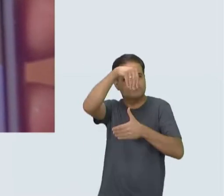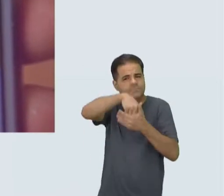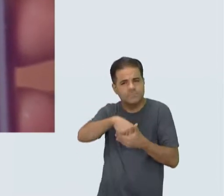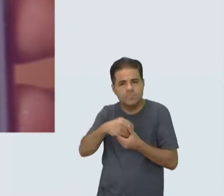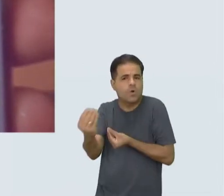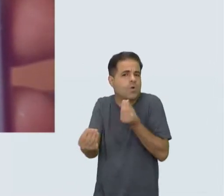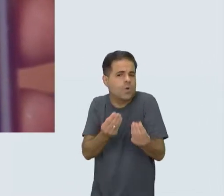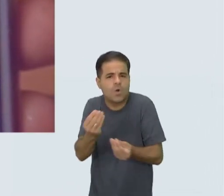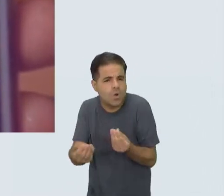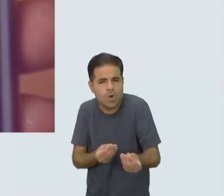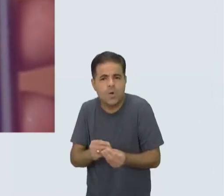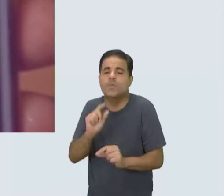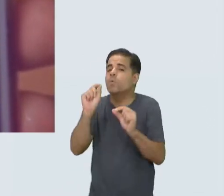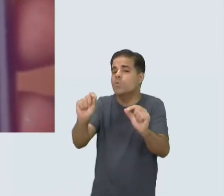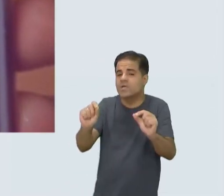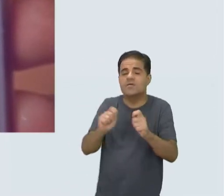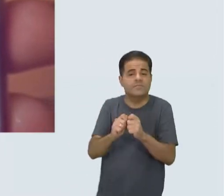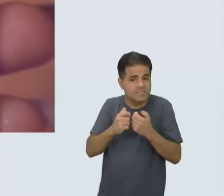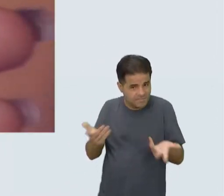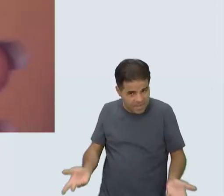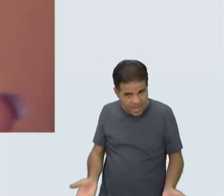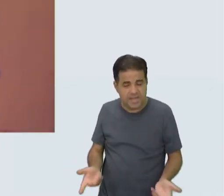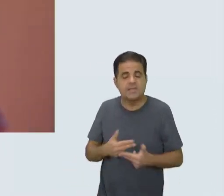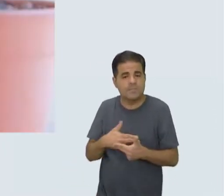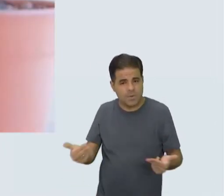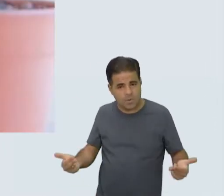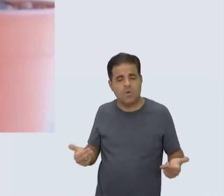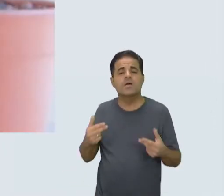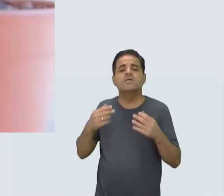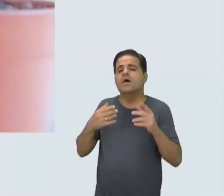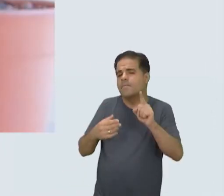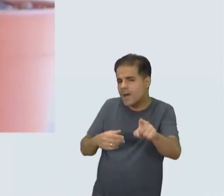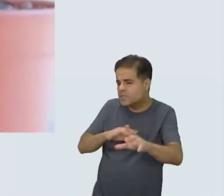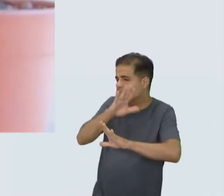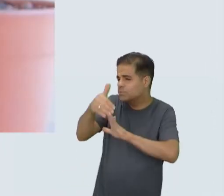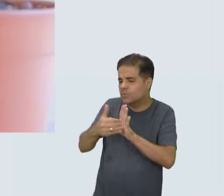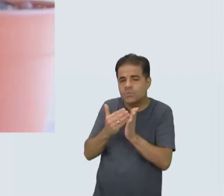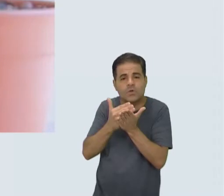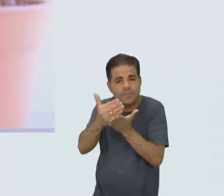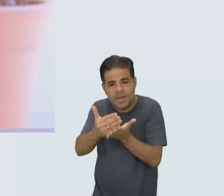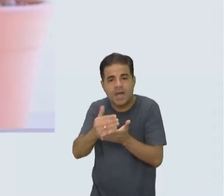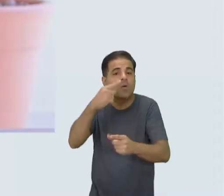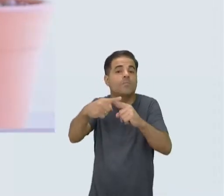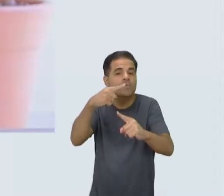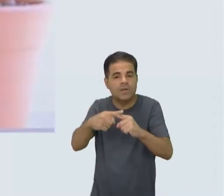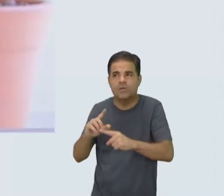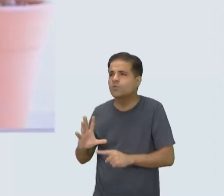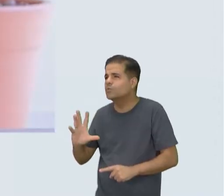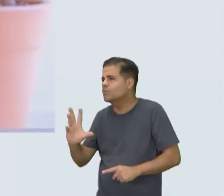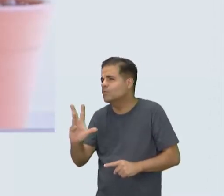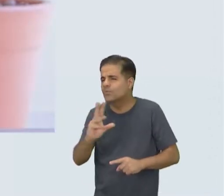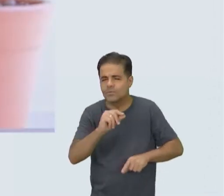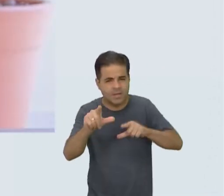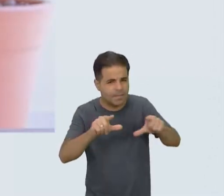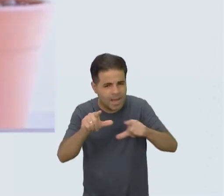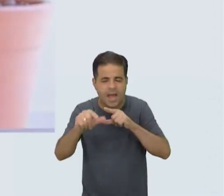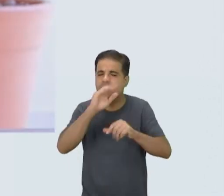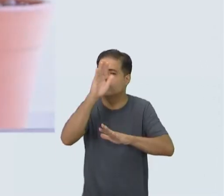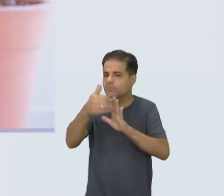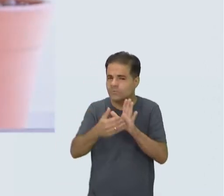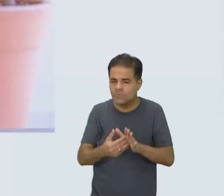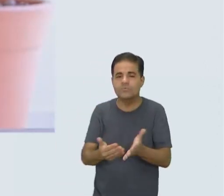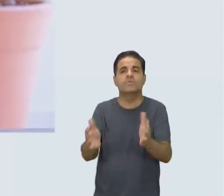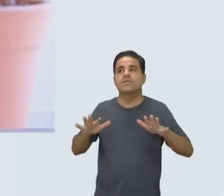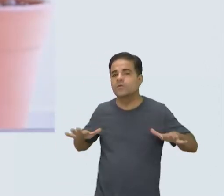O como e o que você faz já é algo mais externo. Mas tudo tem que começar do porquê. Todo o seu trabalho, tudo que você faz tem que